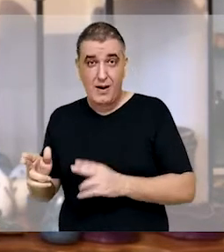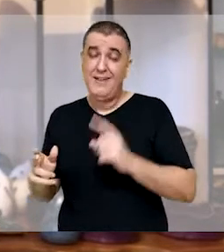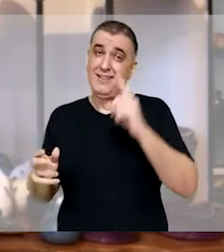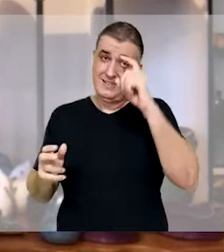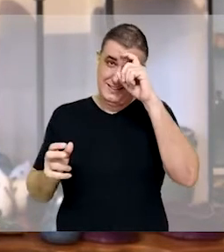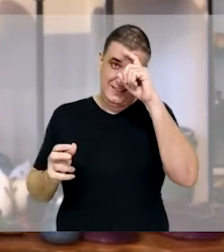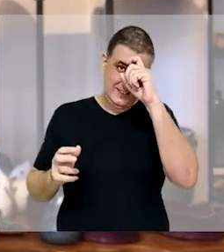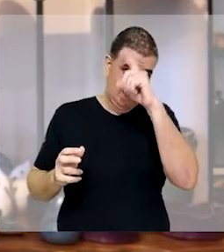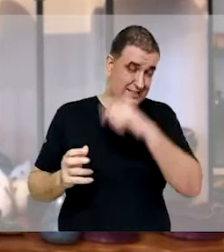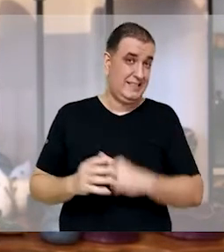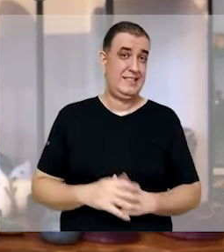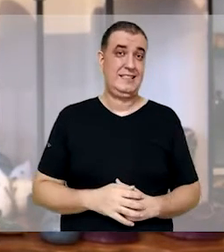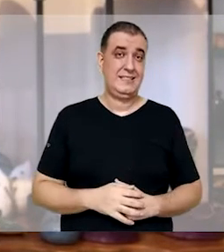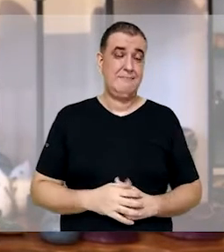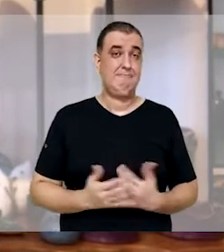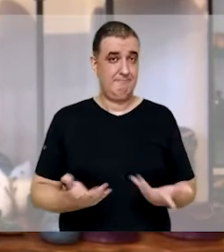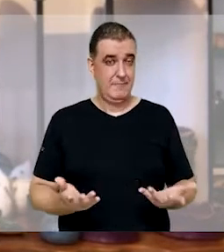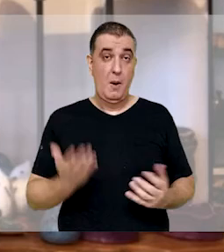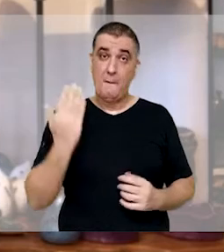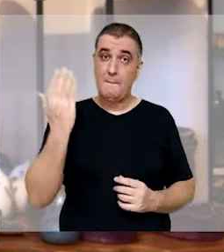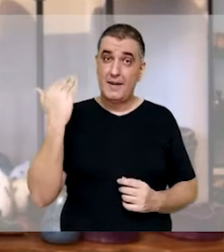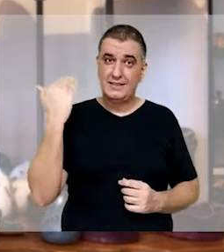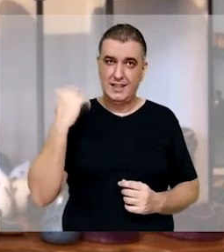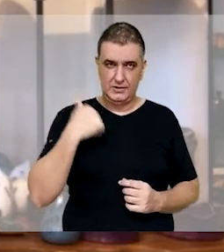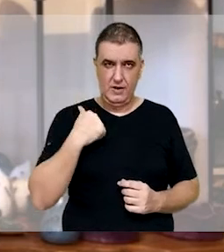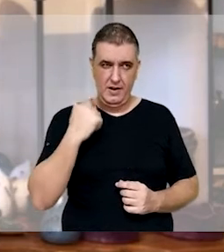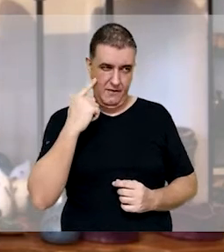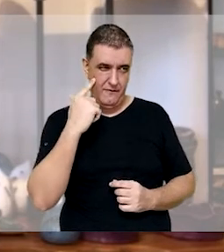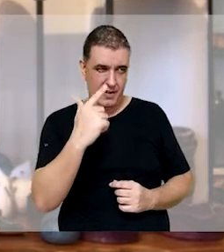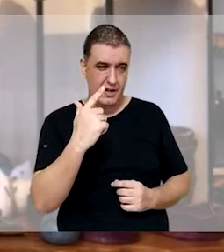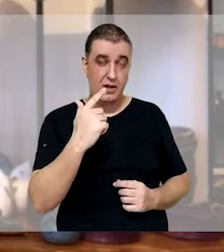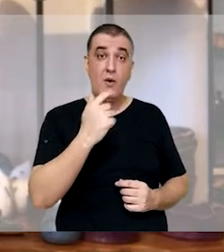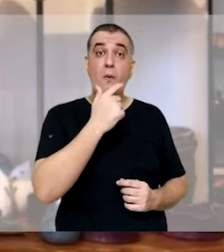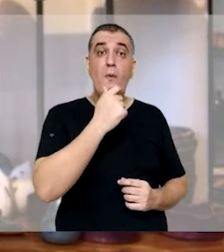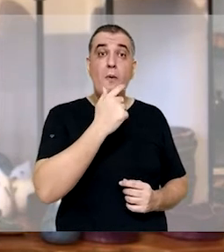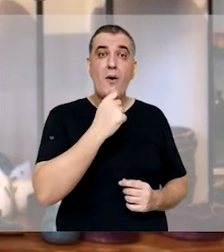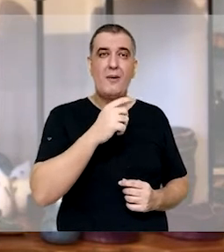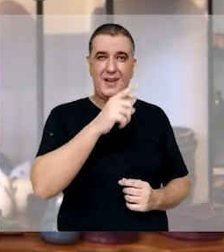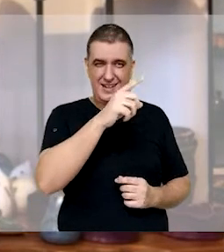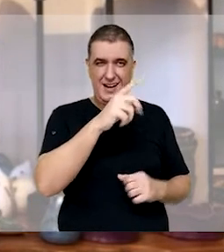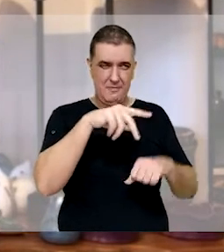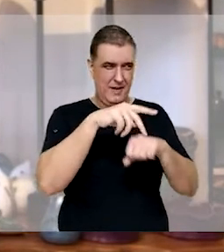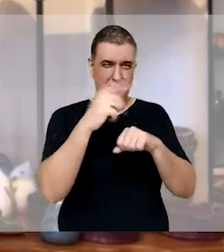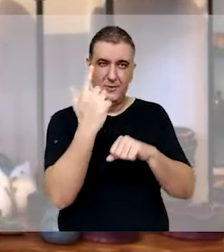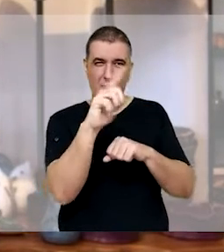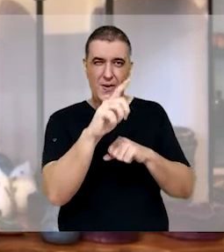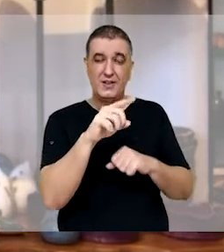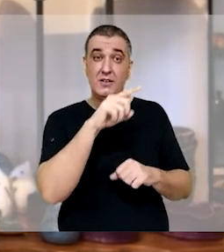lendo a história do Alexander Fleming, né? Que é um escocês que inventou a penicilina.